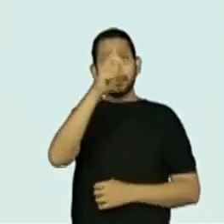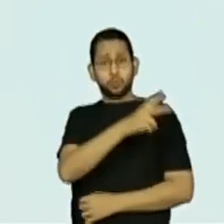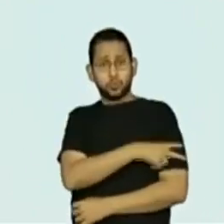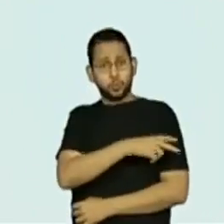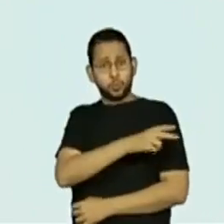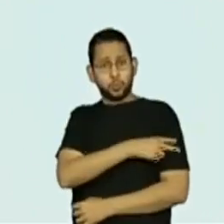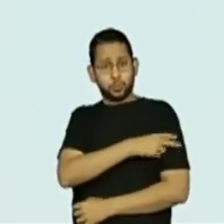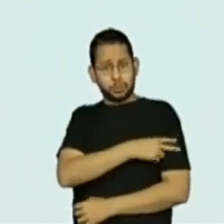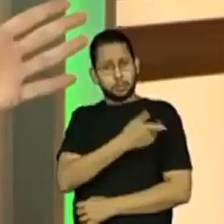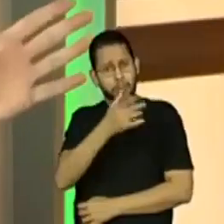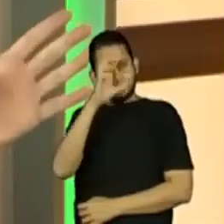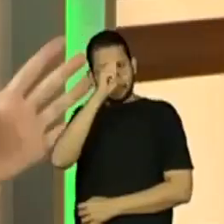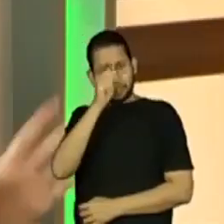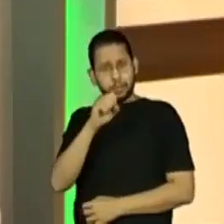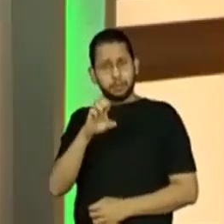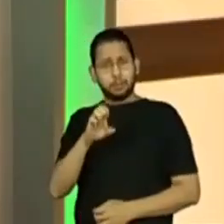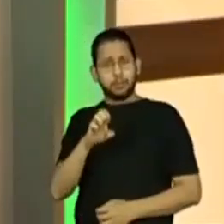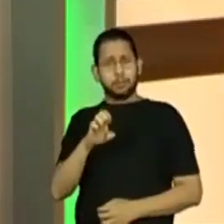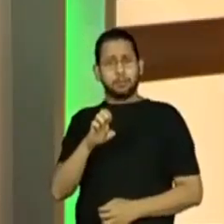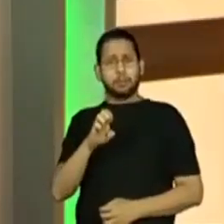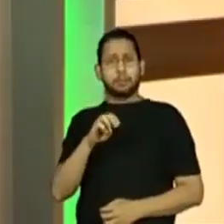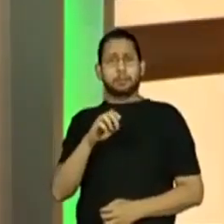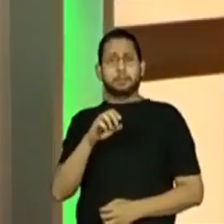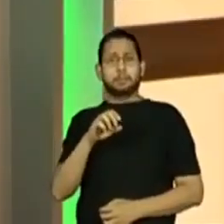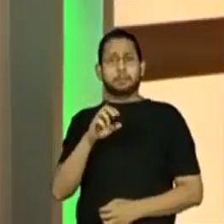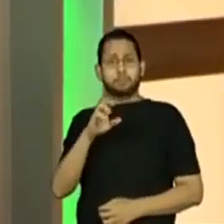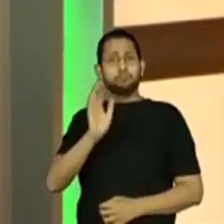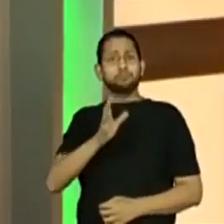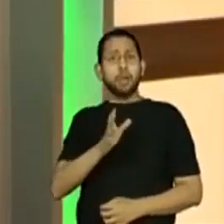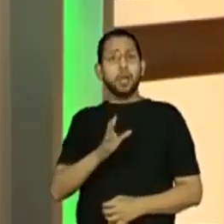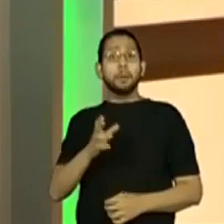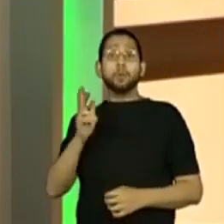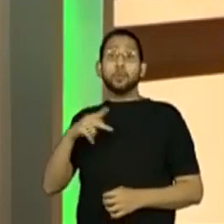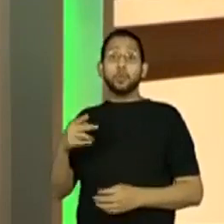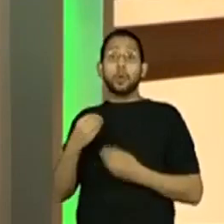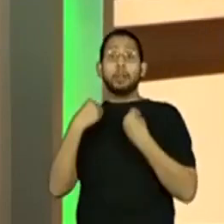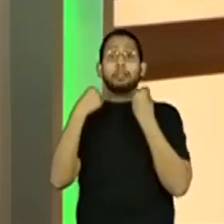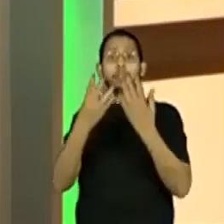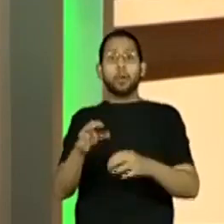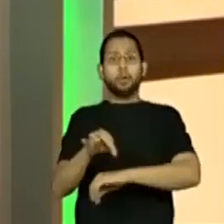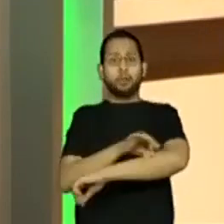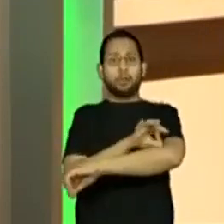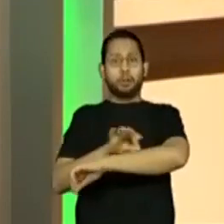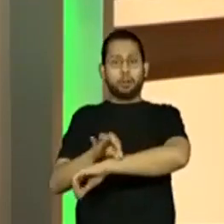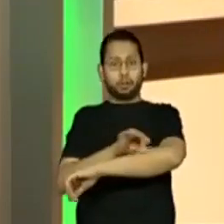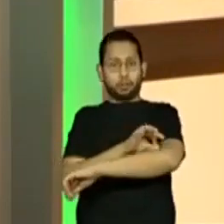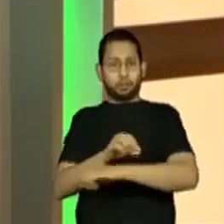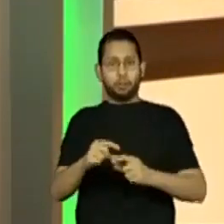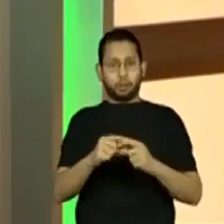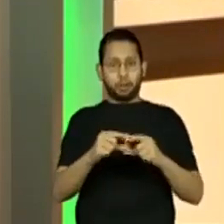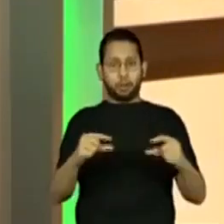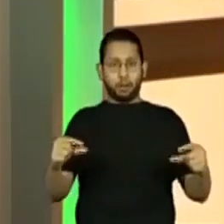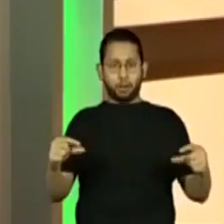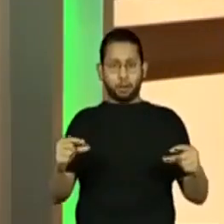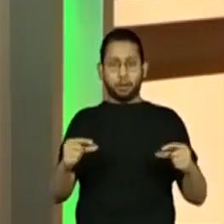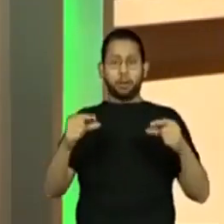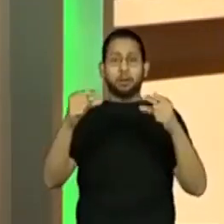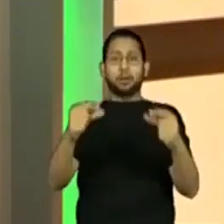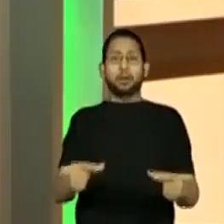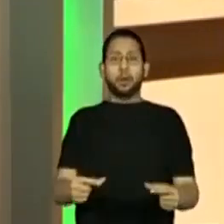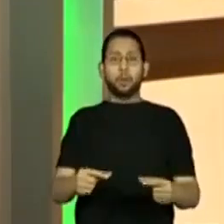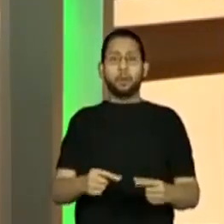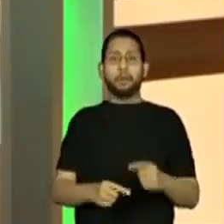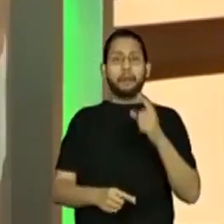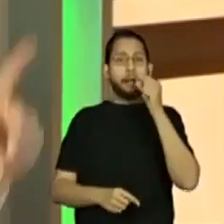ano, nas aulas do segundo ano do EMAI, quando a professora trouxe uma régua para vocês, né? Para vocês medirem o